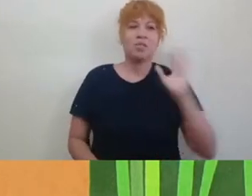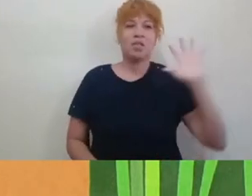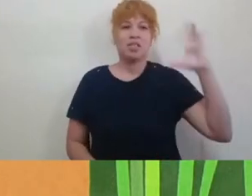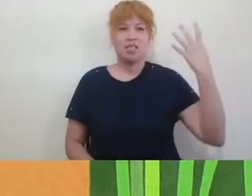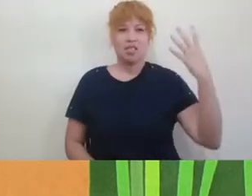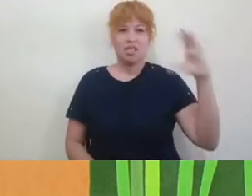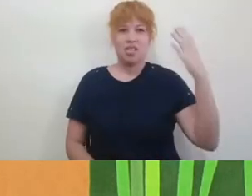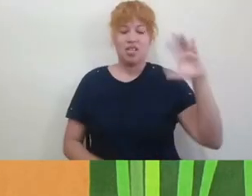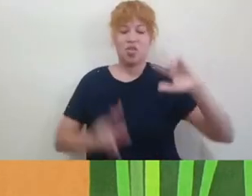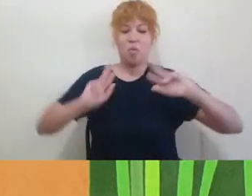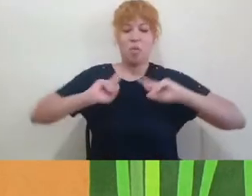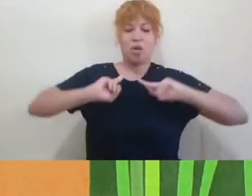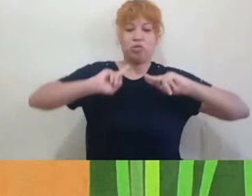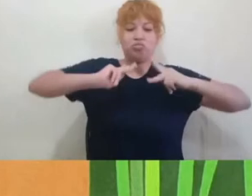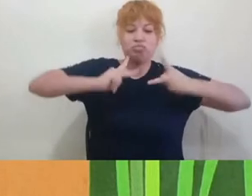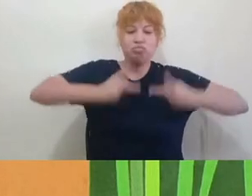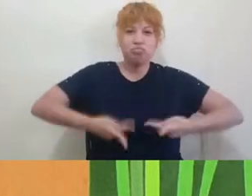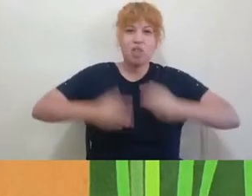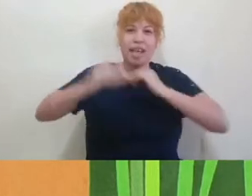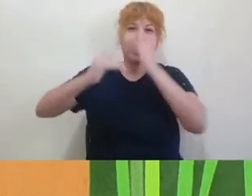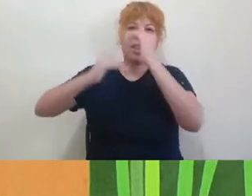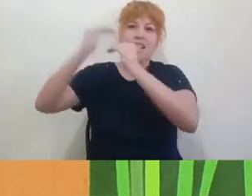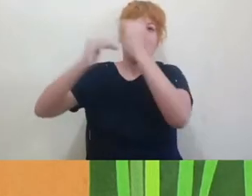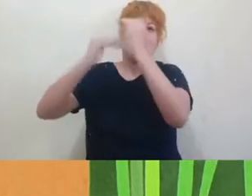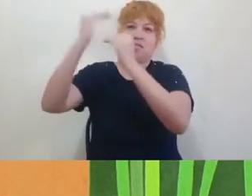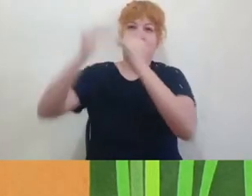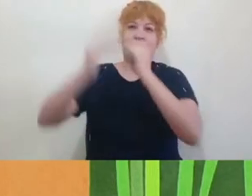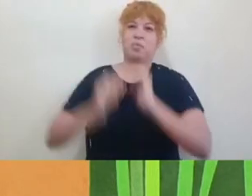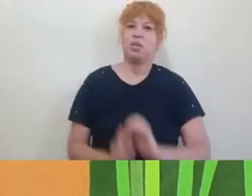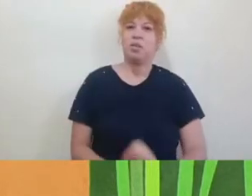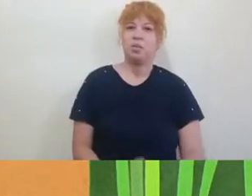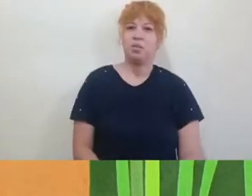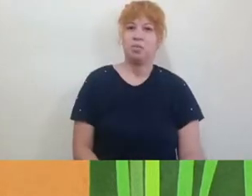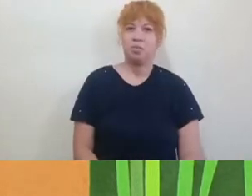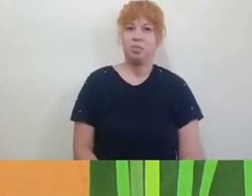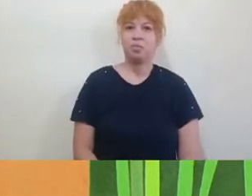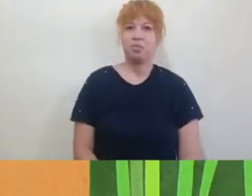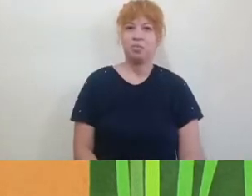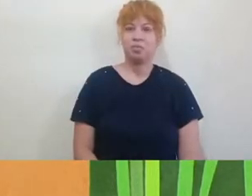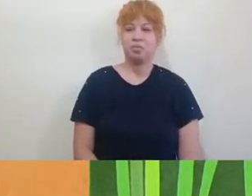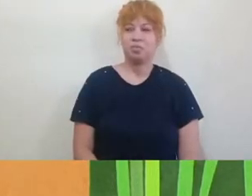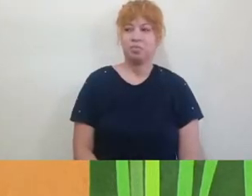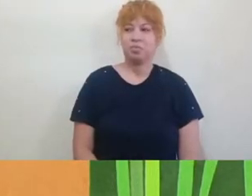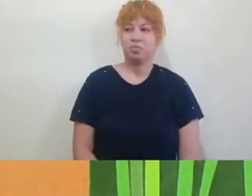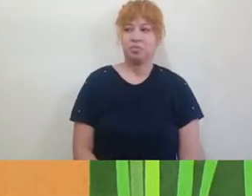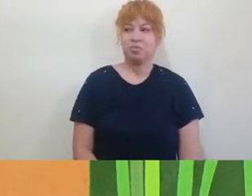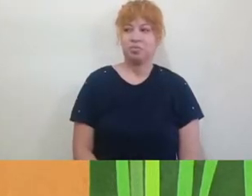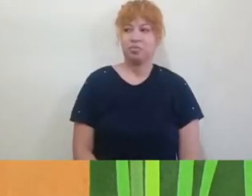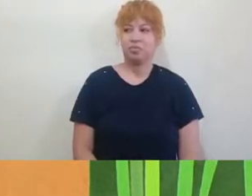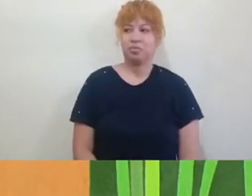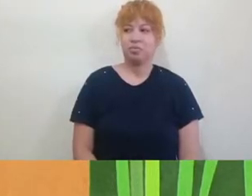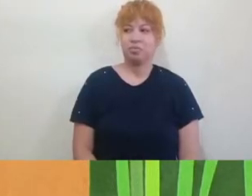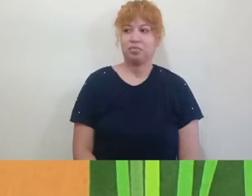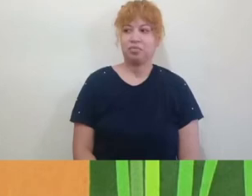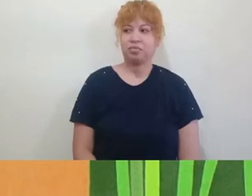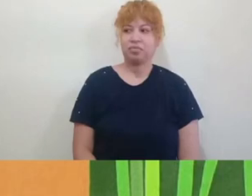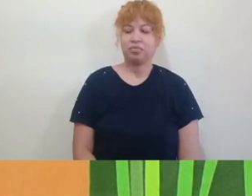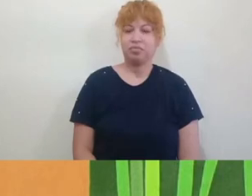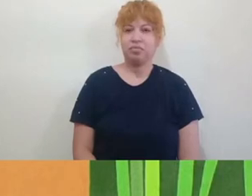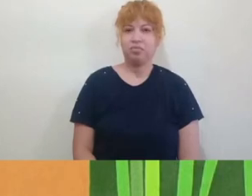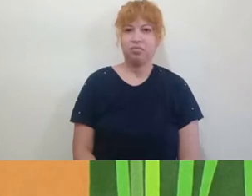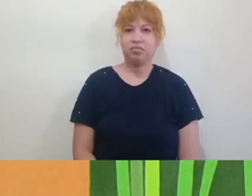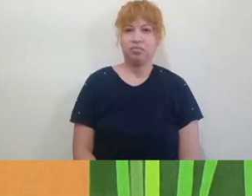engenharia mecânica e em engenharia de materiais. Parabéns aos novos bacharéis em engenharia elétrica,